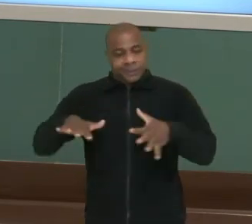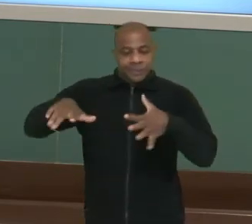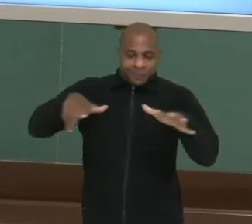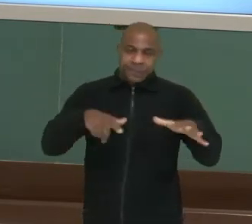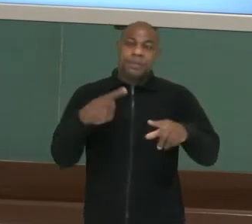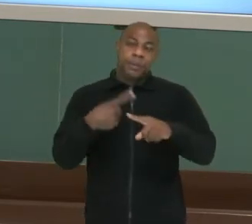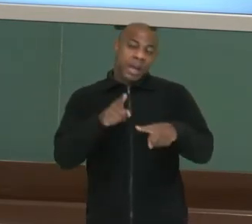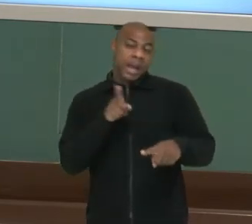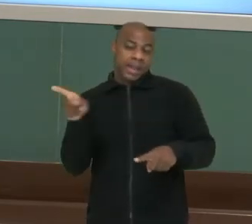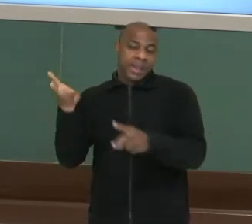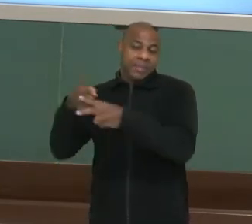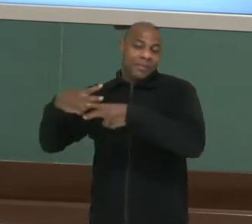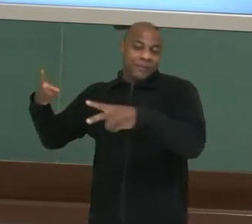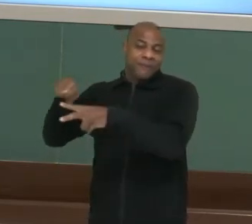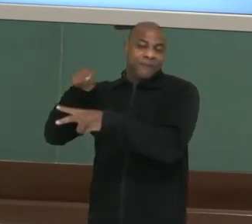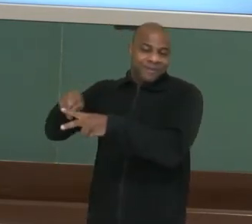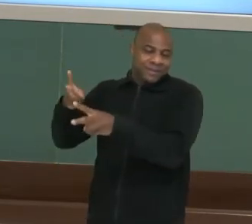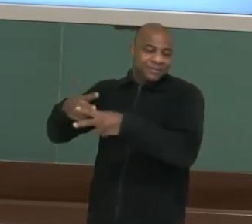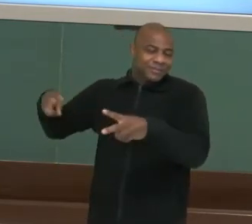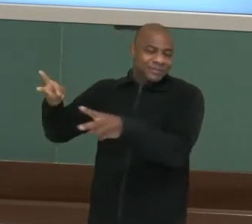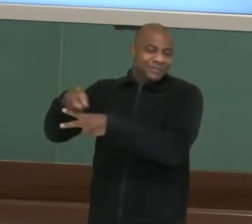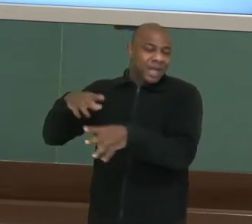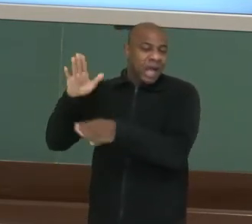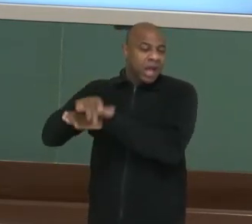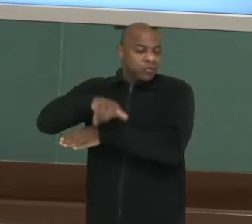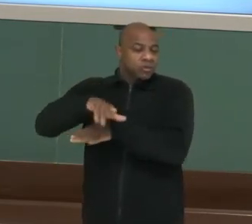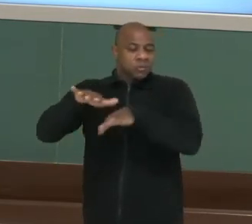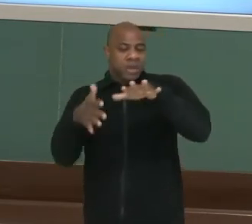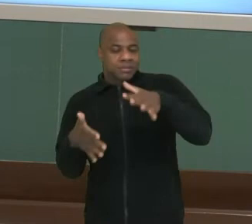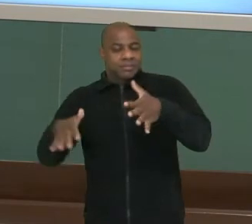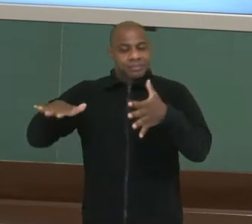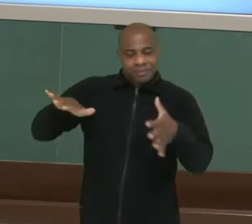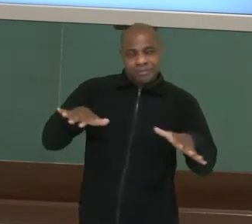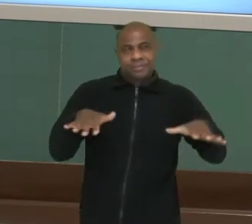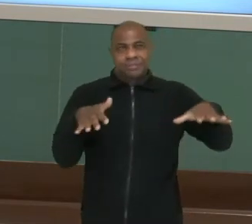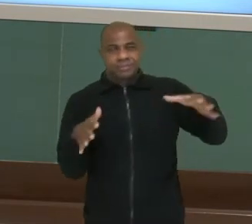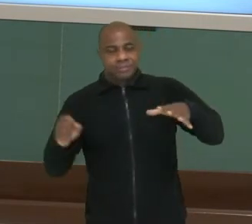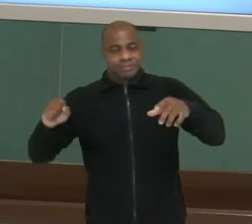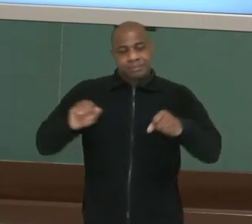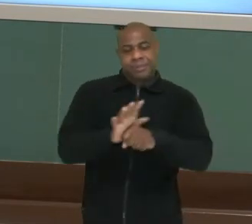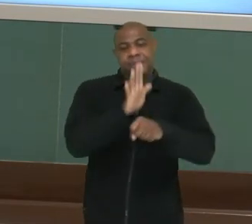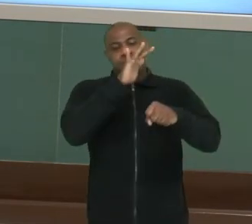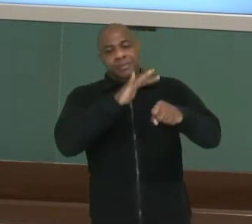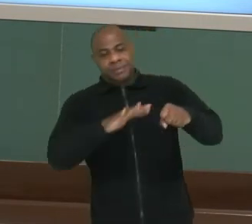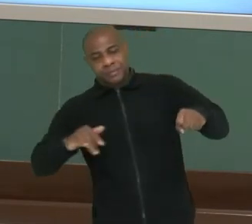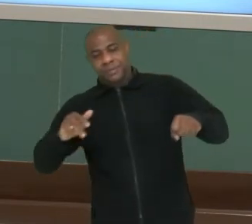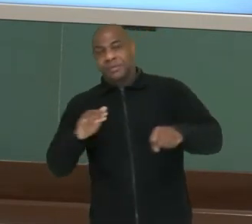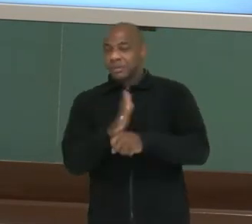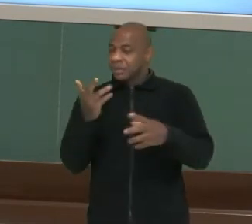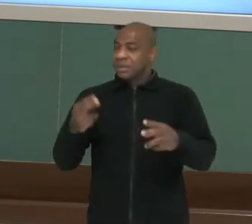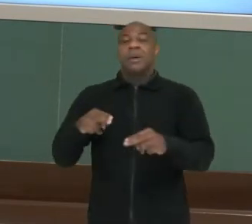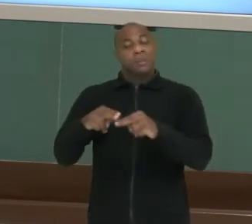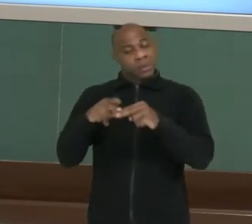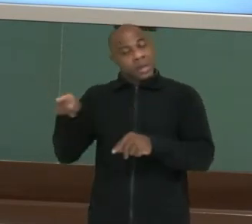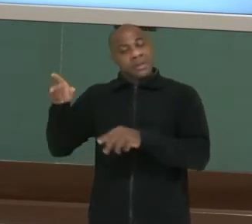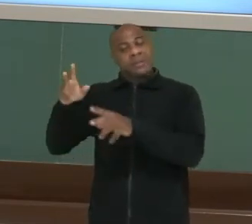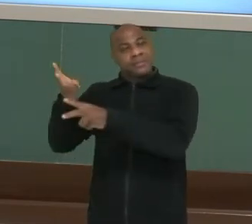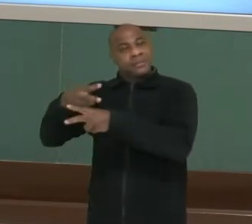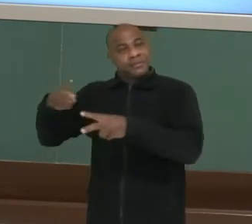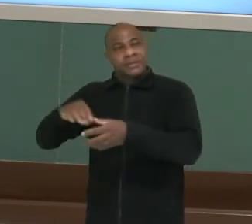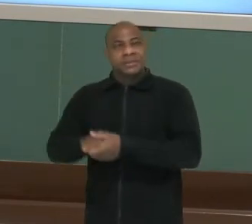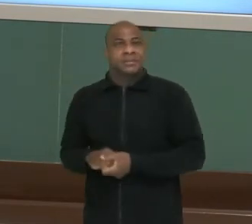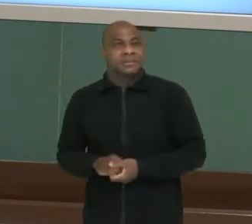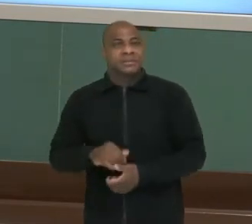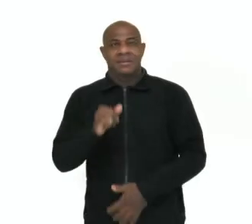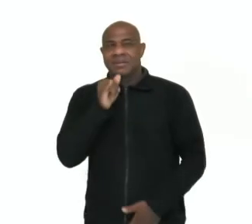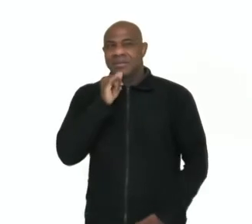ela está formulando, ela está vibrando em cima da superfície, tá? Pessoal, um outro detalhe, nós temos aqui, né,